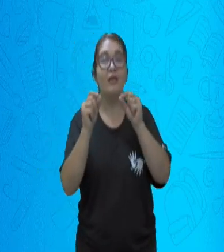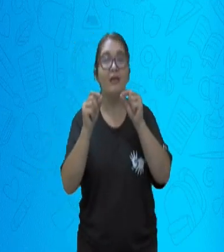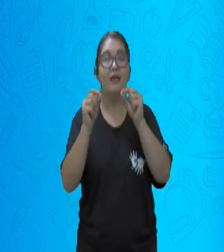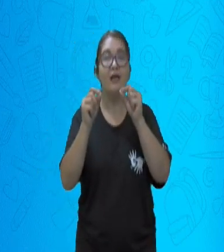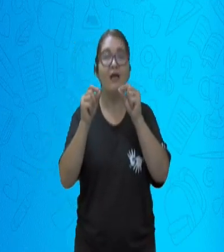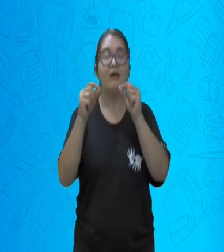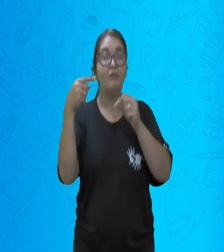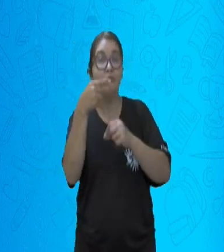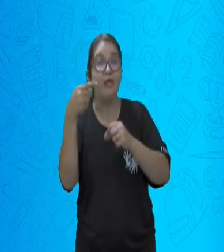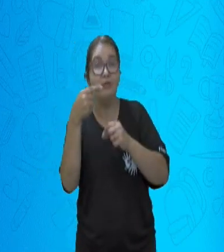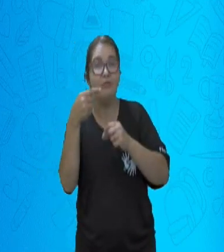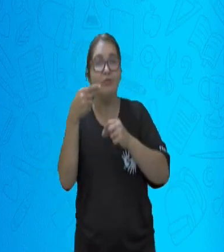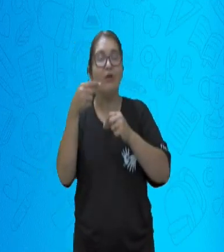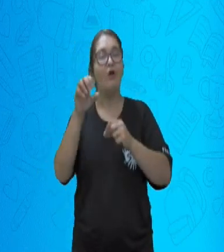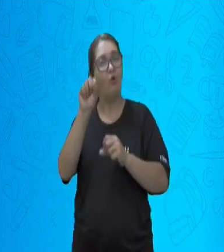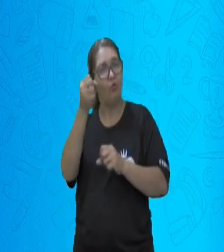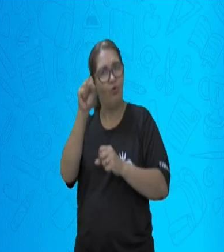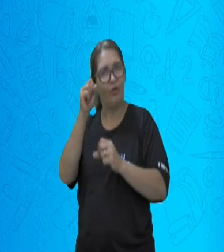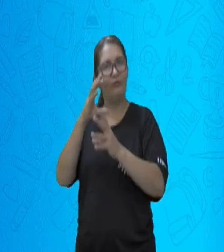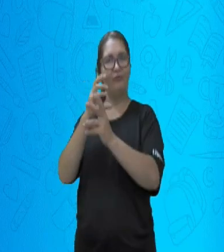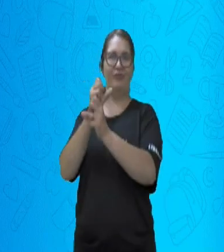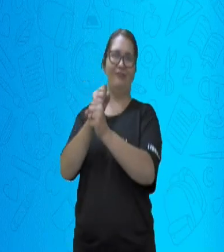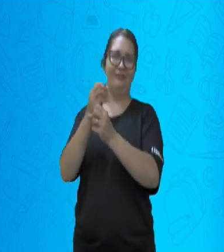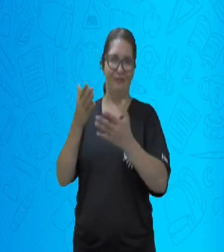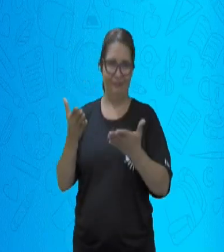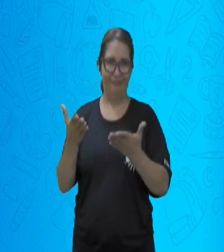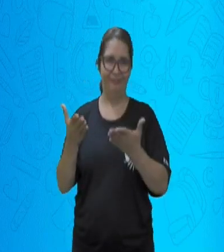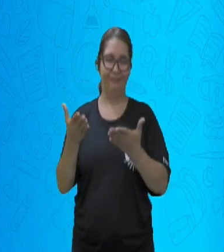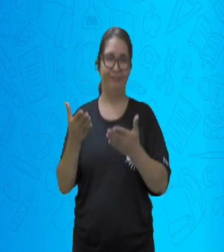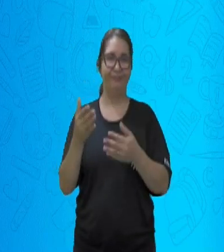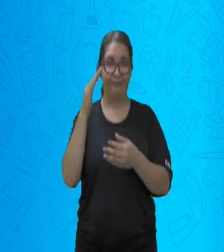ele ficou? 8 lápis.